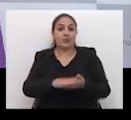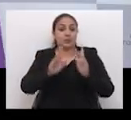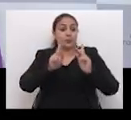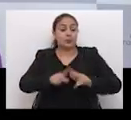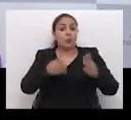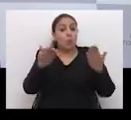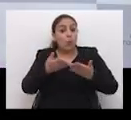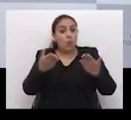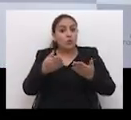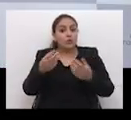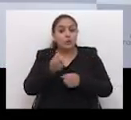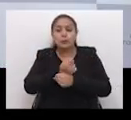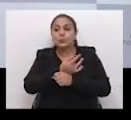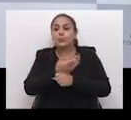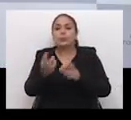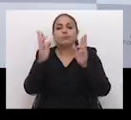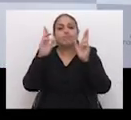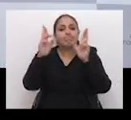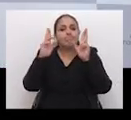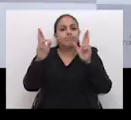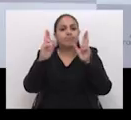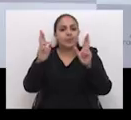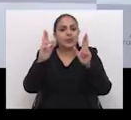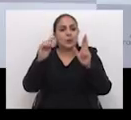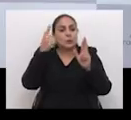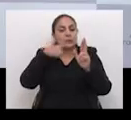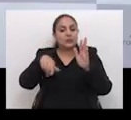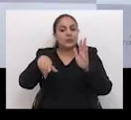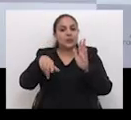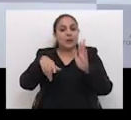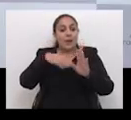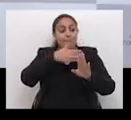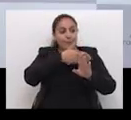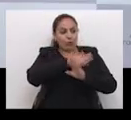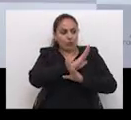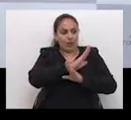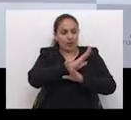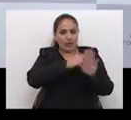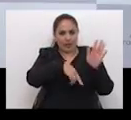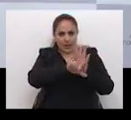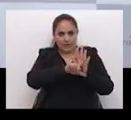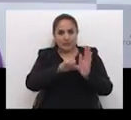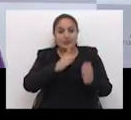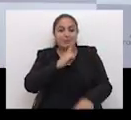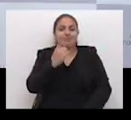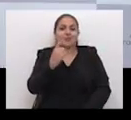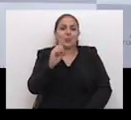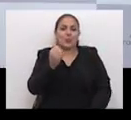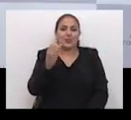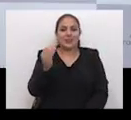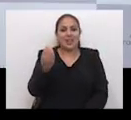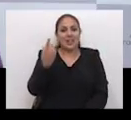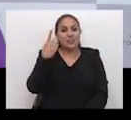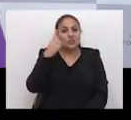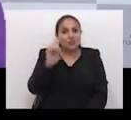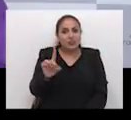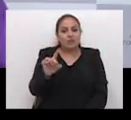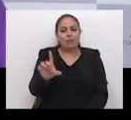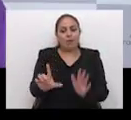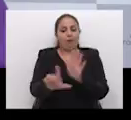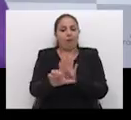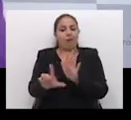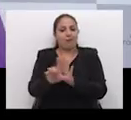As pessoas hoje estão contando nos dedos os dias, como foi aprovado, mas temos ainda 180 dias para a